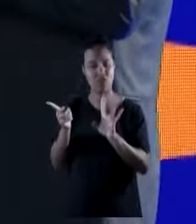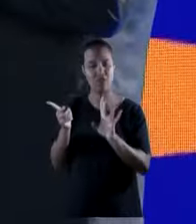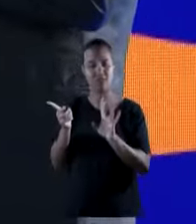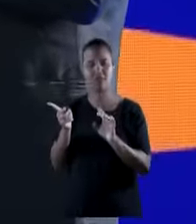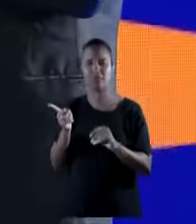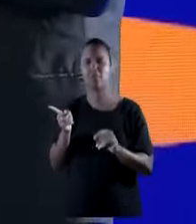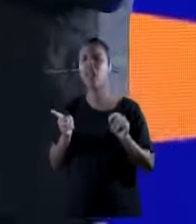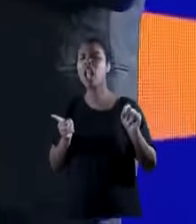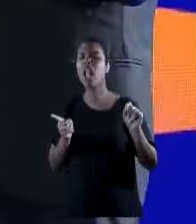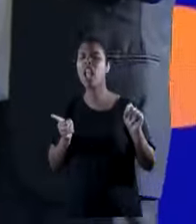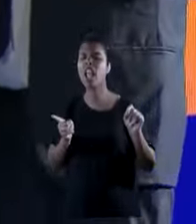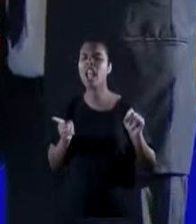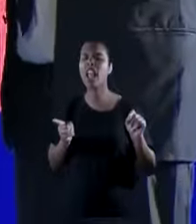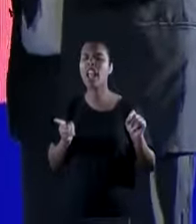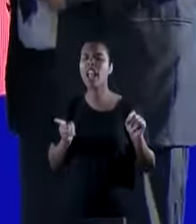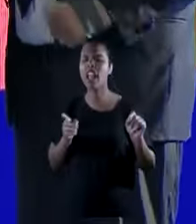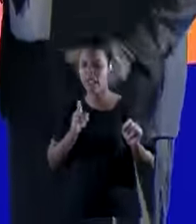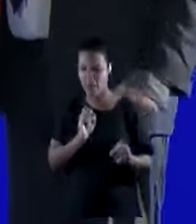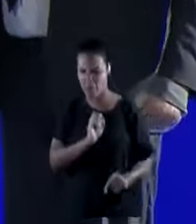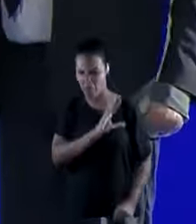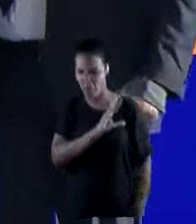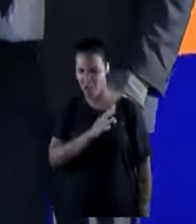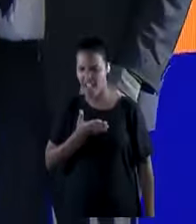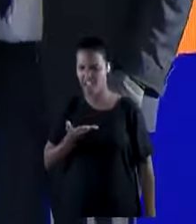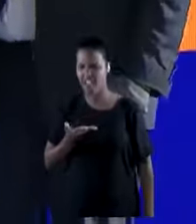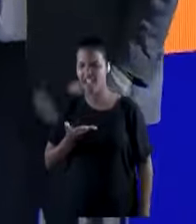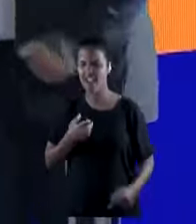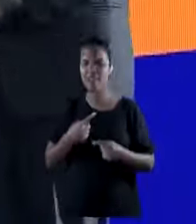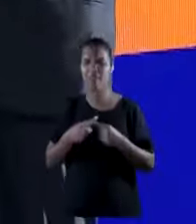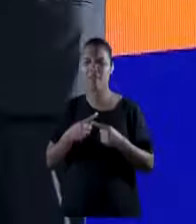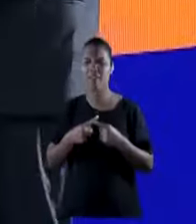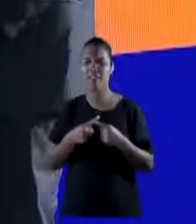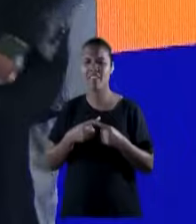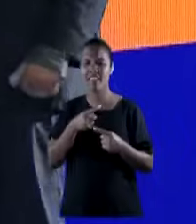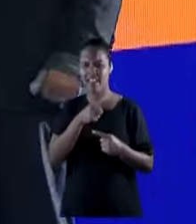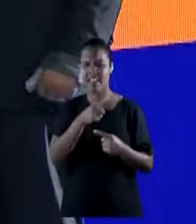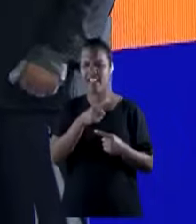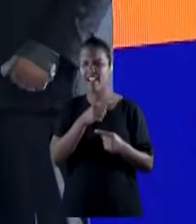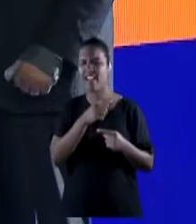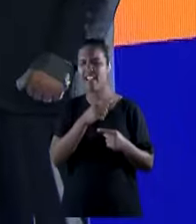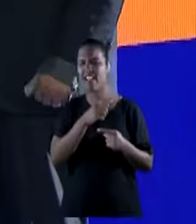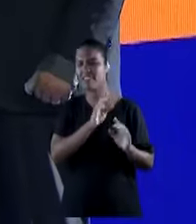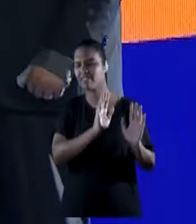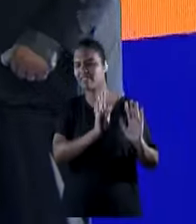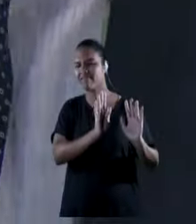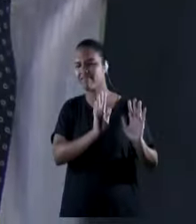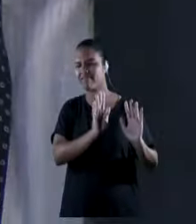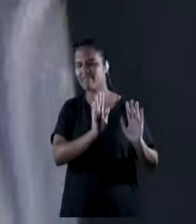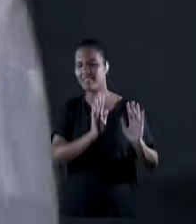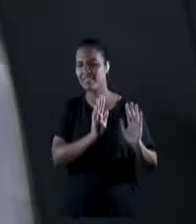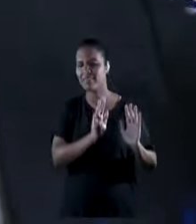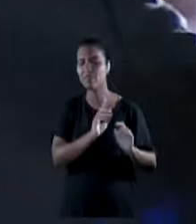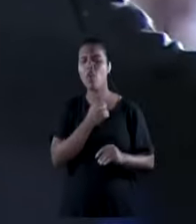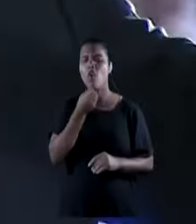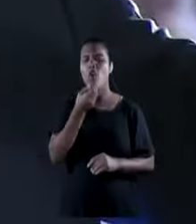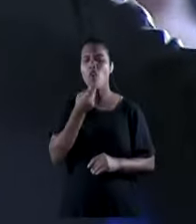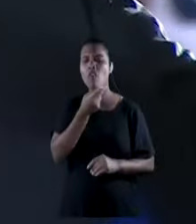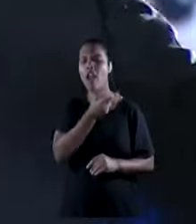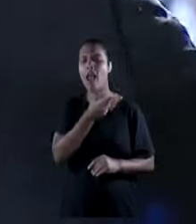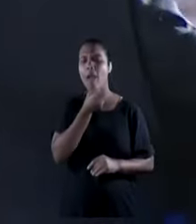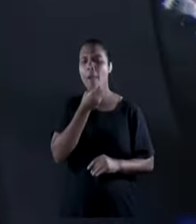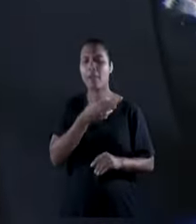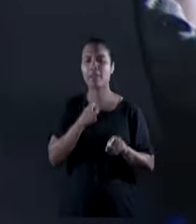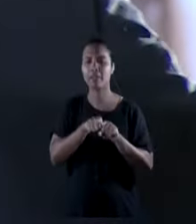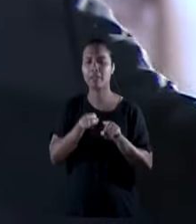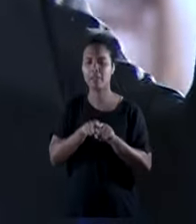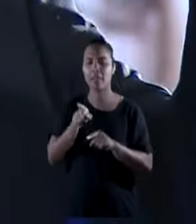O que é, amor? Tá querendo ir embora? Claro! Não. Não cabe você no palco. Então, eu vou falar bem de você. Fala. Nós estamos travando na